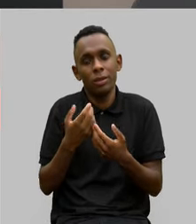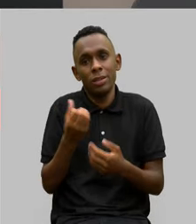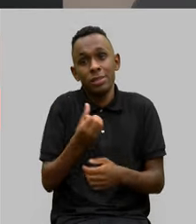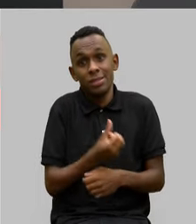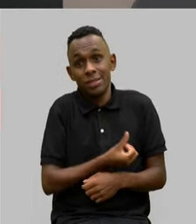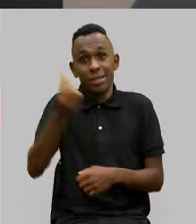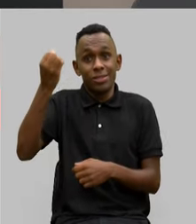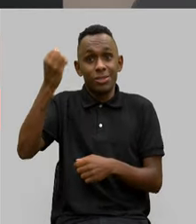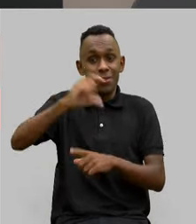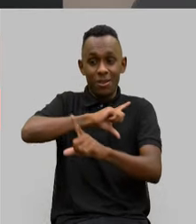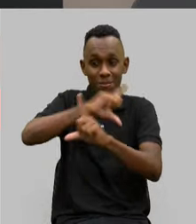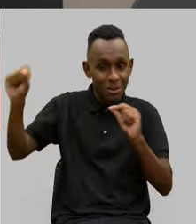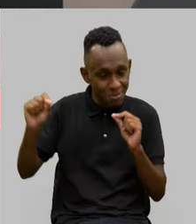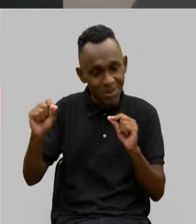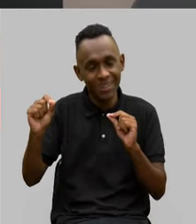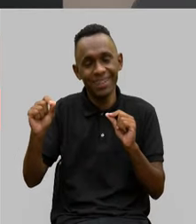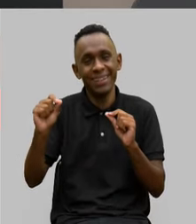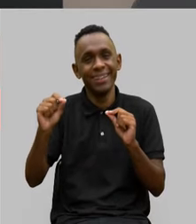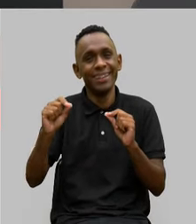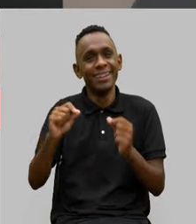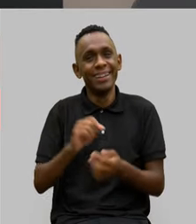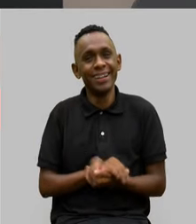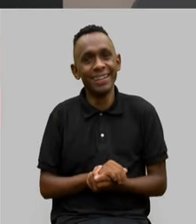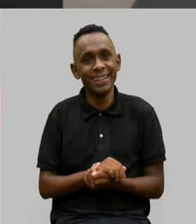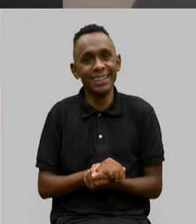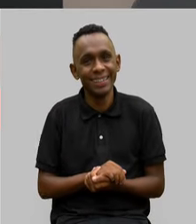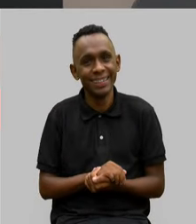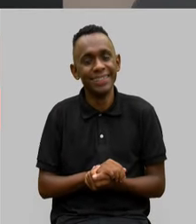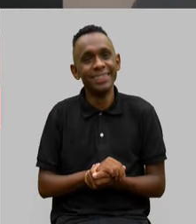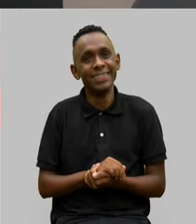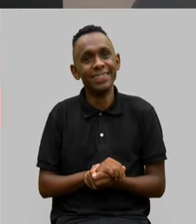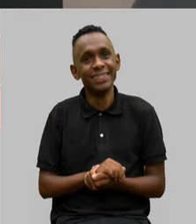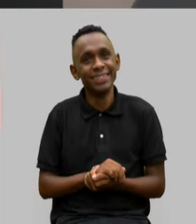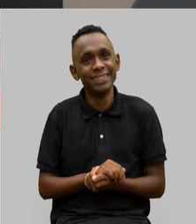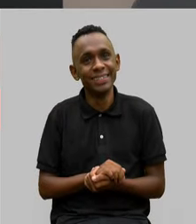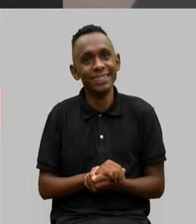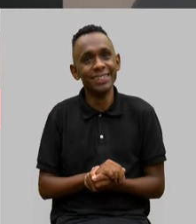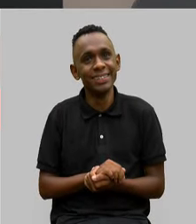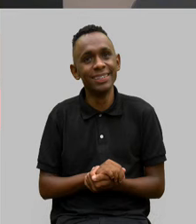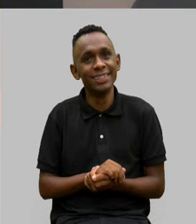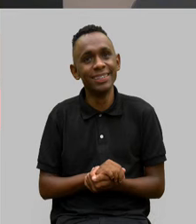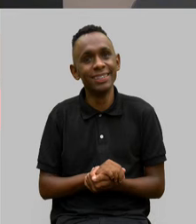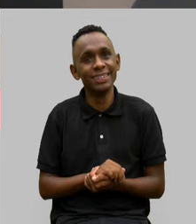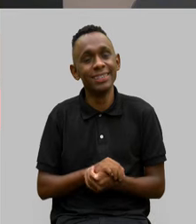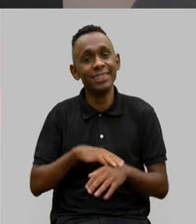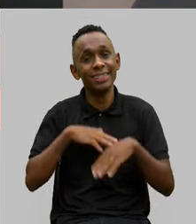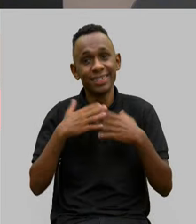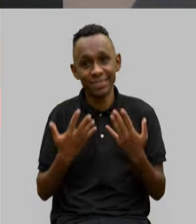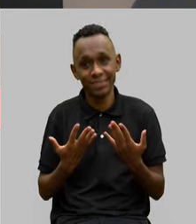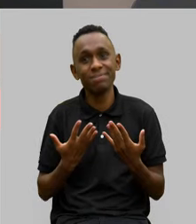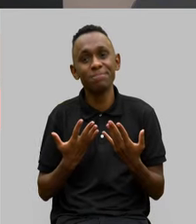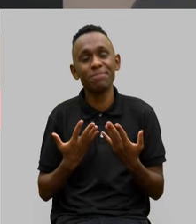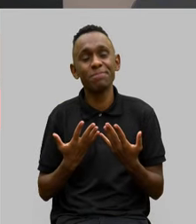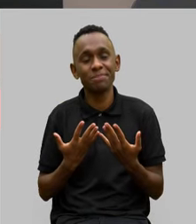embora porque a gente vai mas enfim